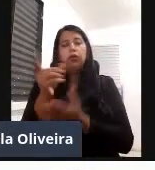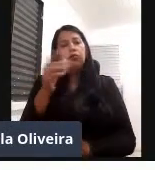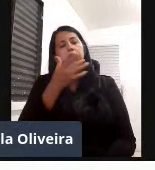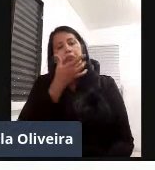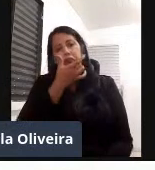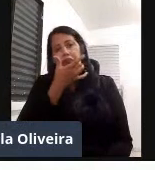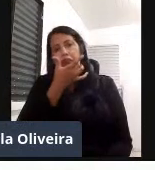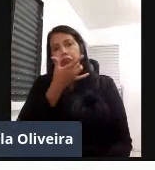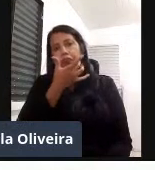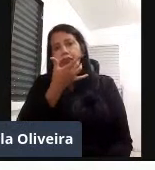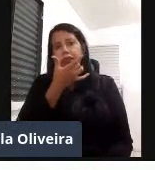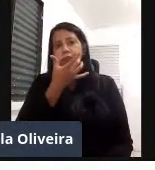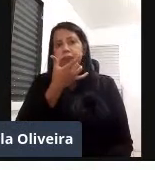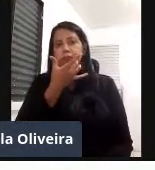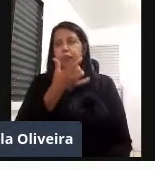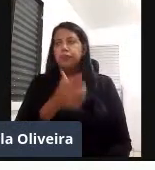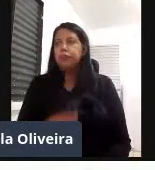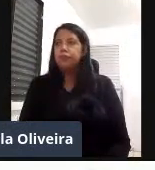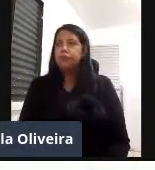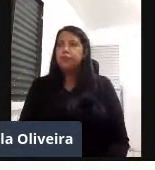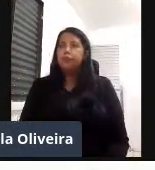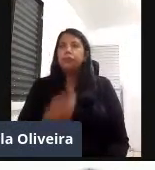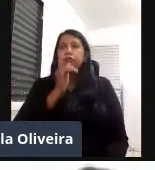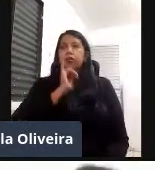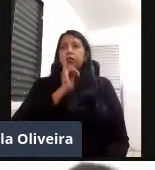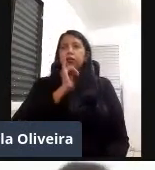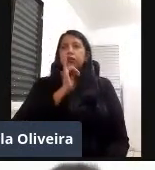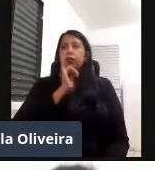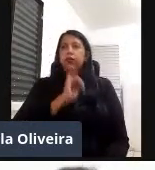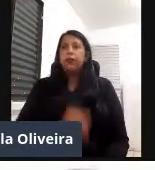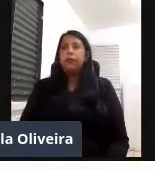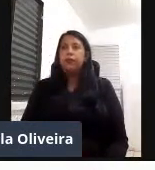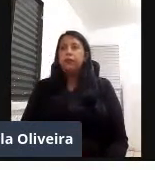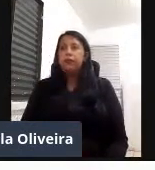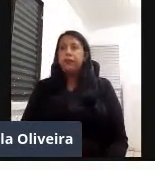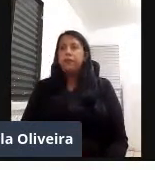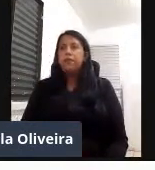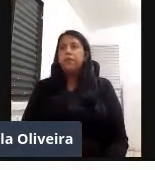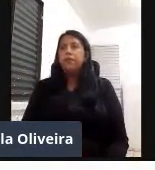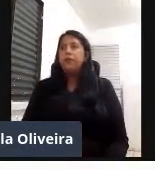interessante. Vamos logo aqui para os exemplos, que aí fica mais tranquilo.